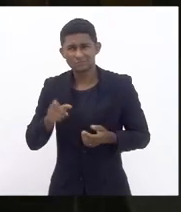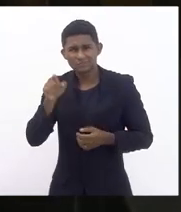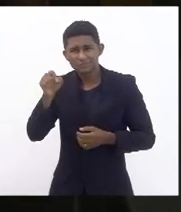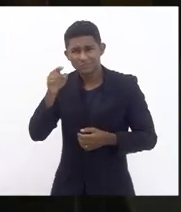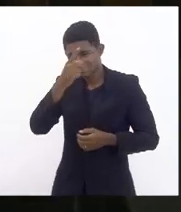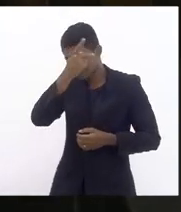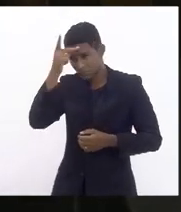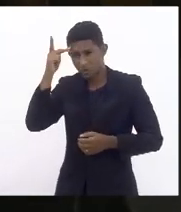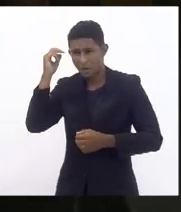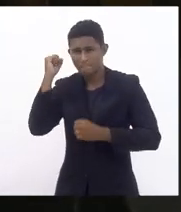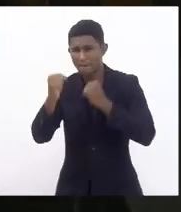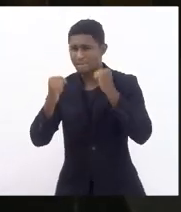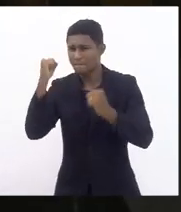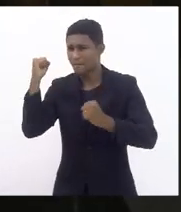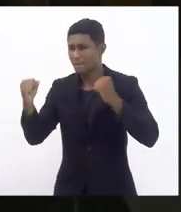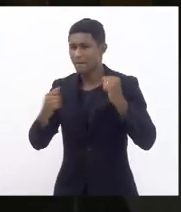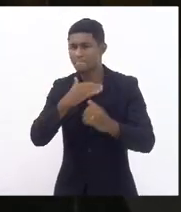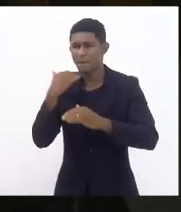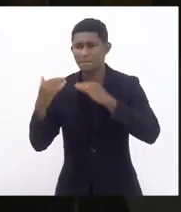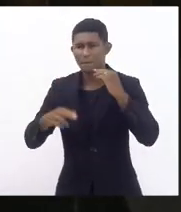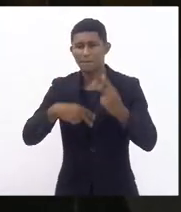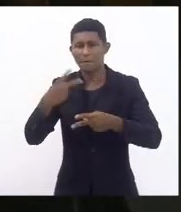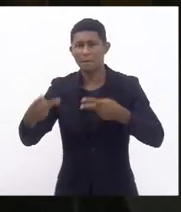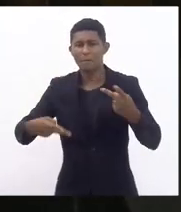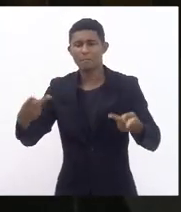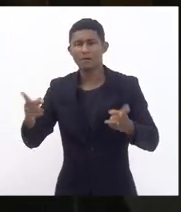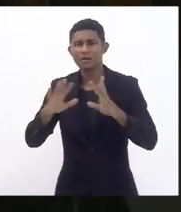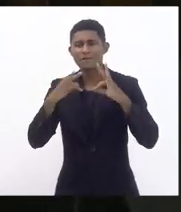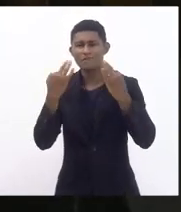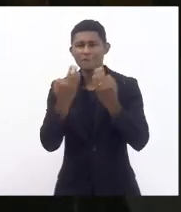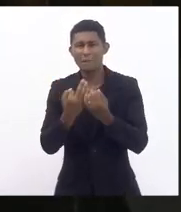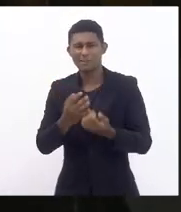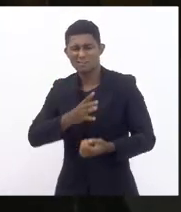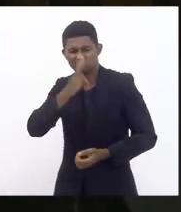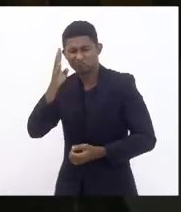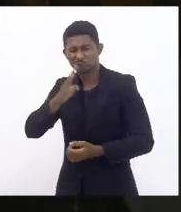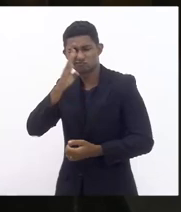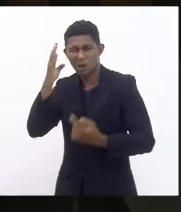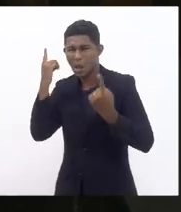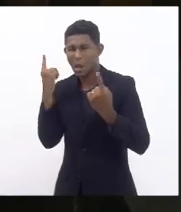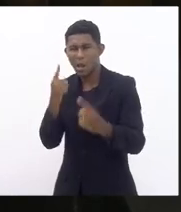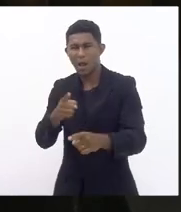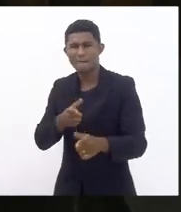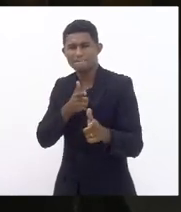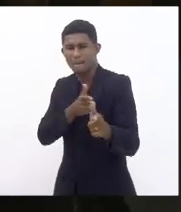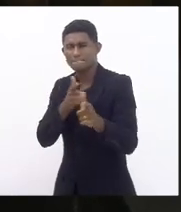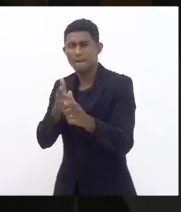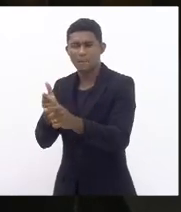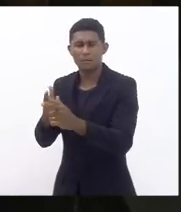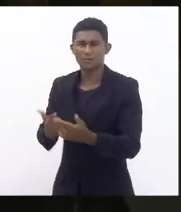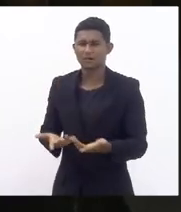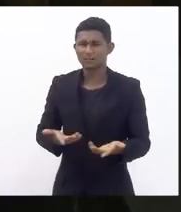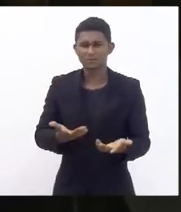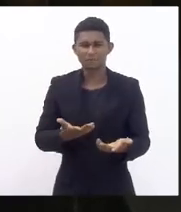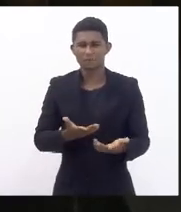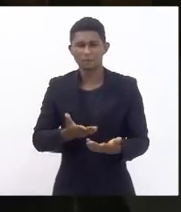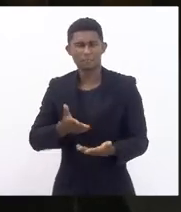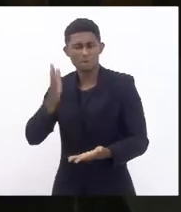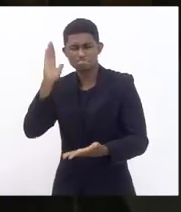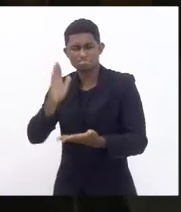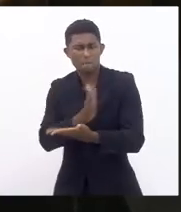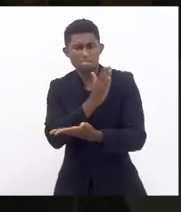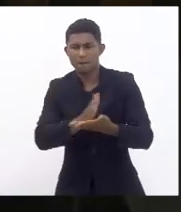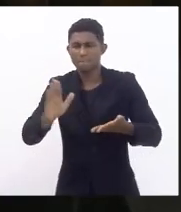tirada, que as famílias podem ser desrespeitadas, que as famílias podem ser separadas,